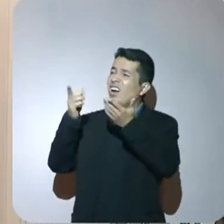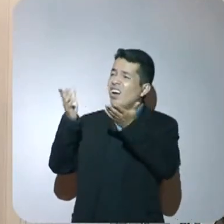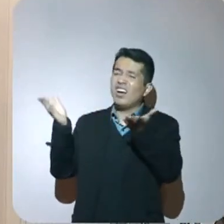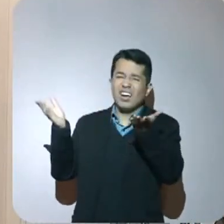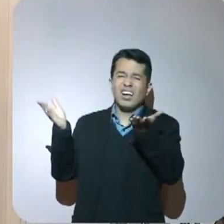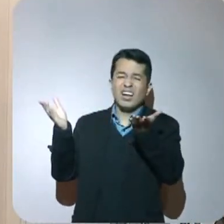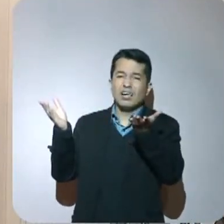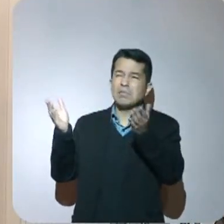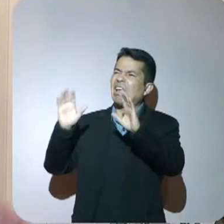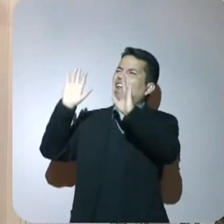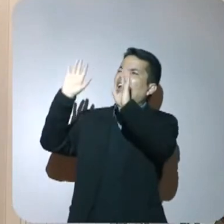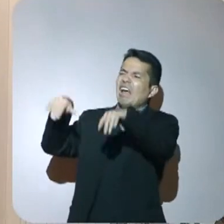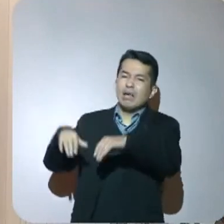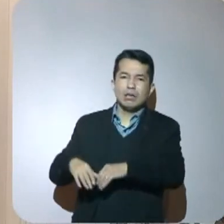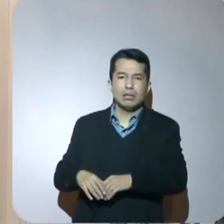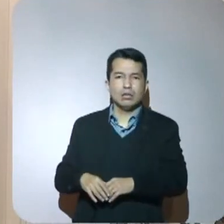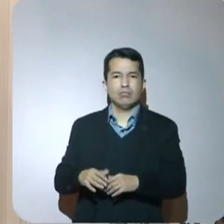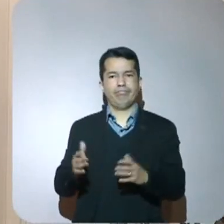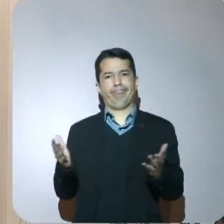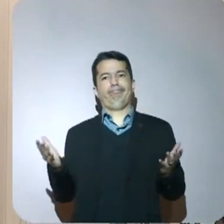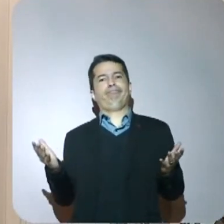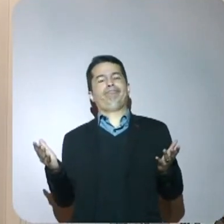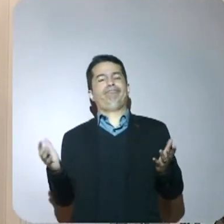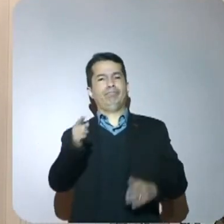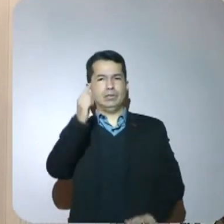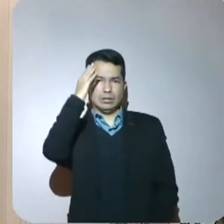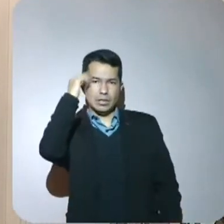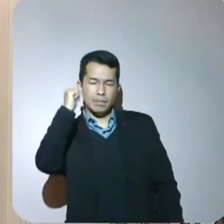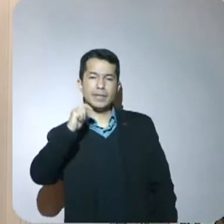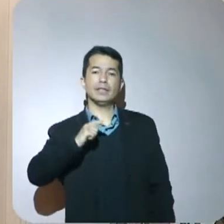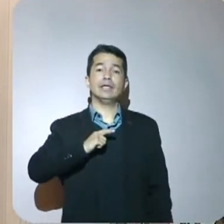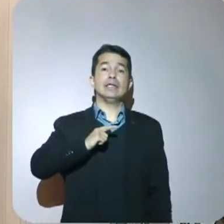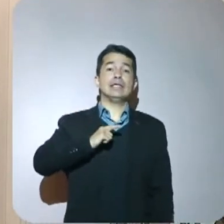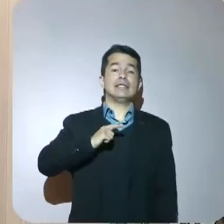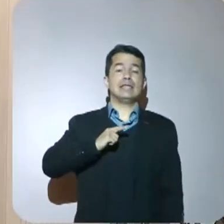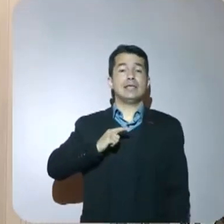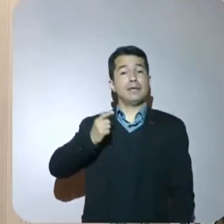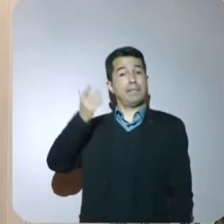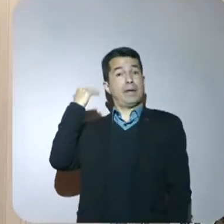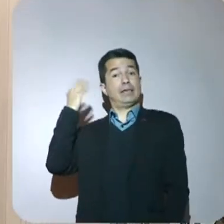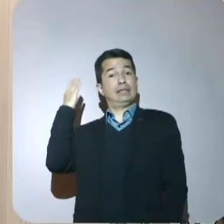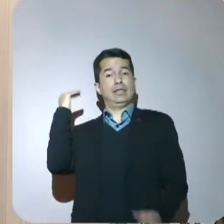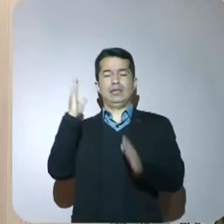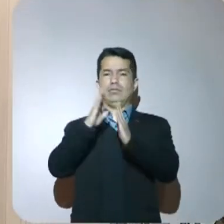o mais importante na vida da igreja foi a política.